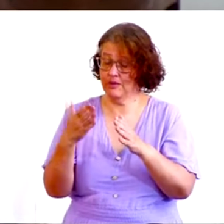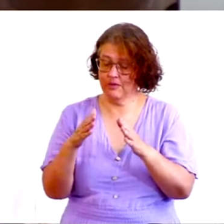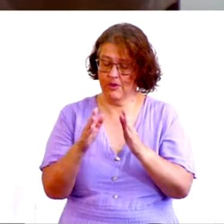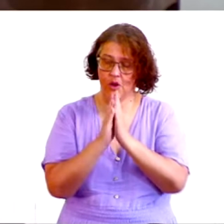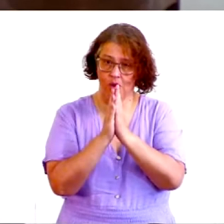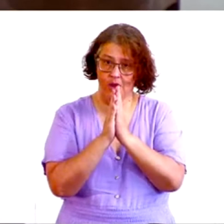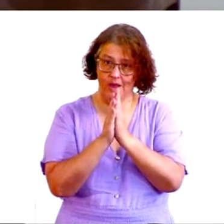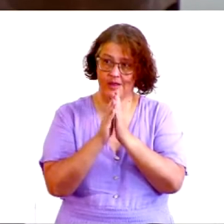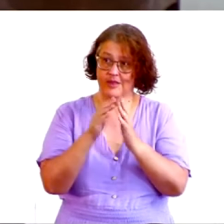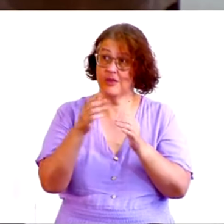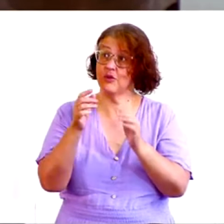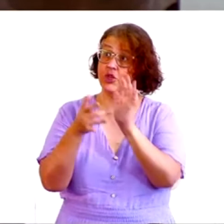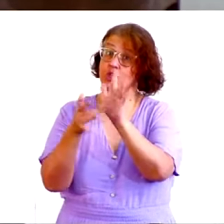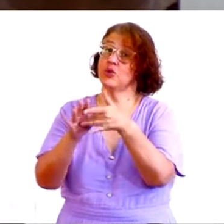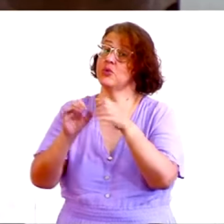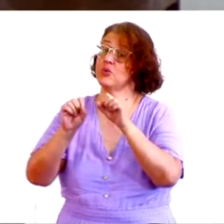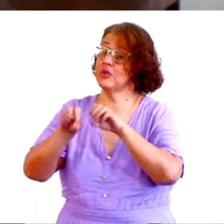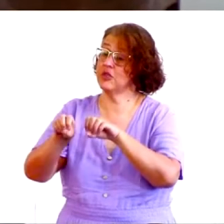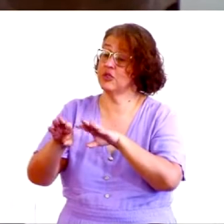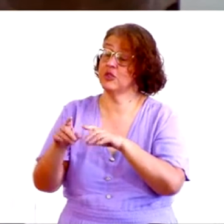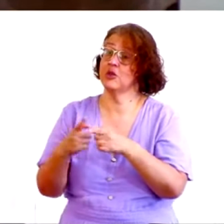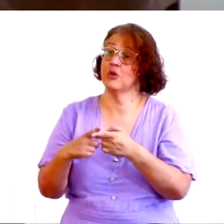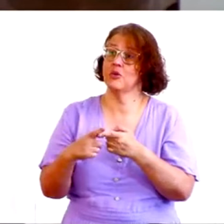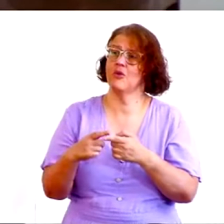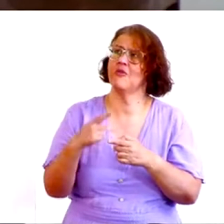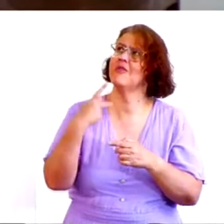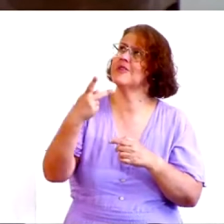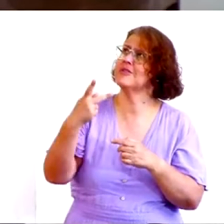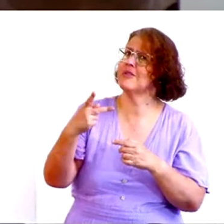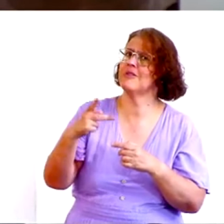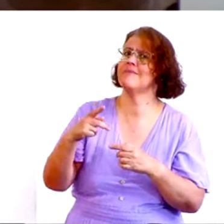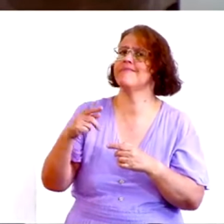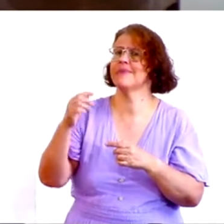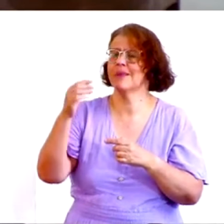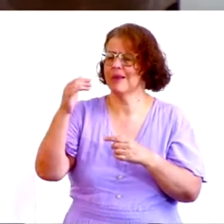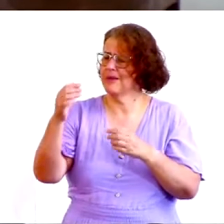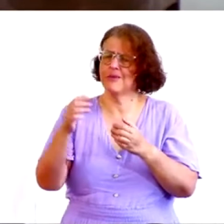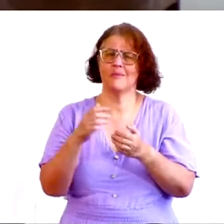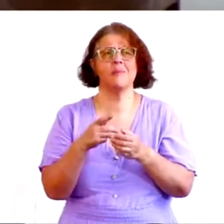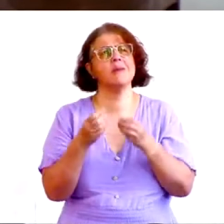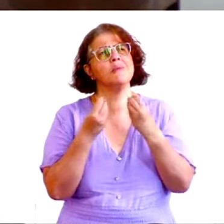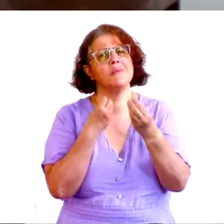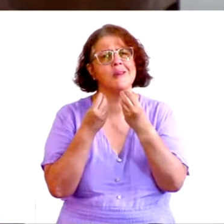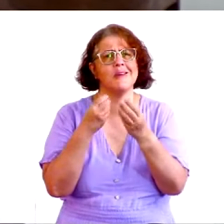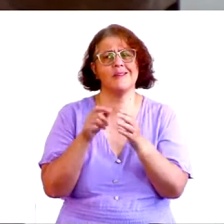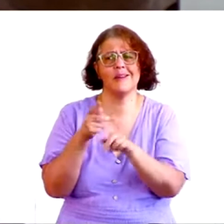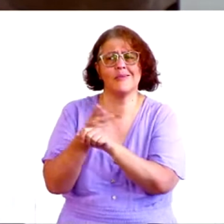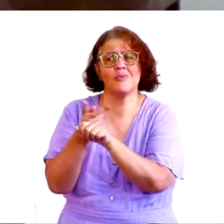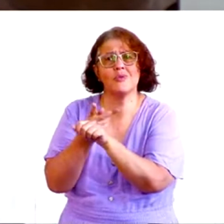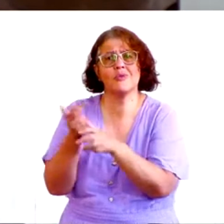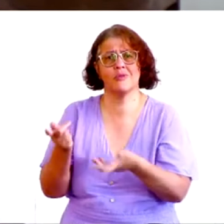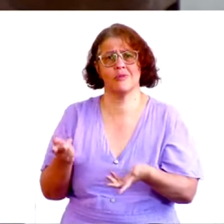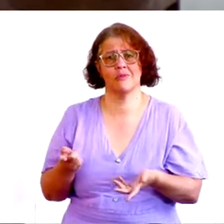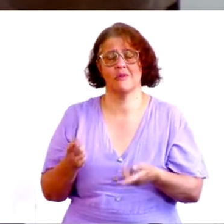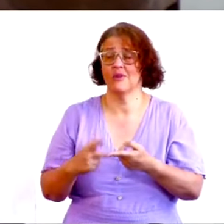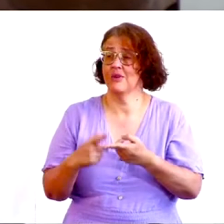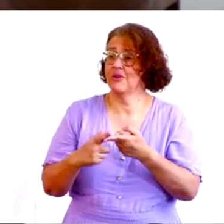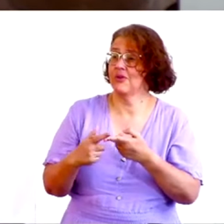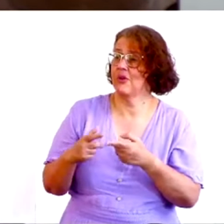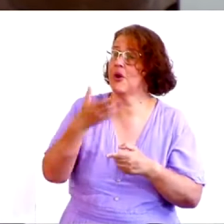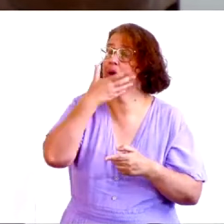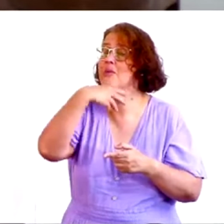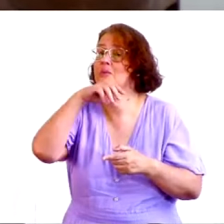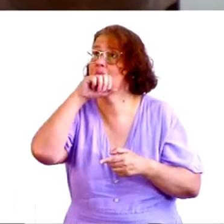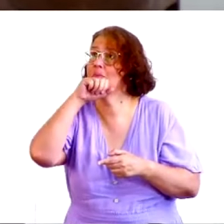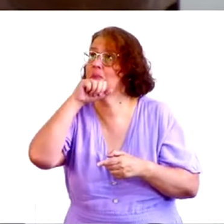ele disse façam assim antes de tudo reconheçam a santidade é a oração do Pai Nosso Pai Nosso